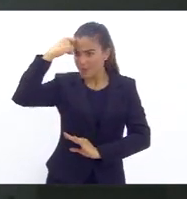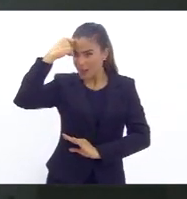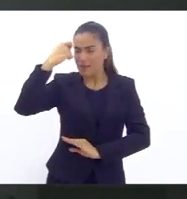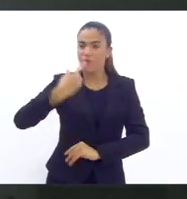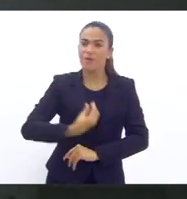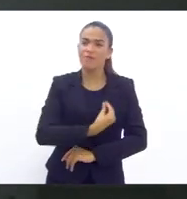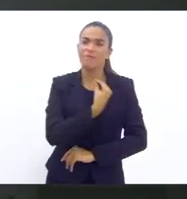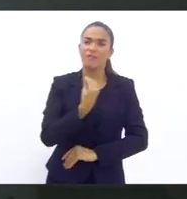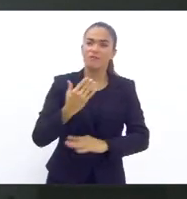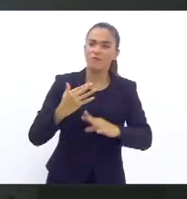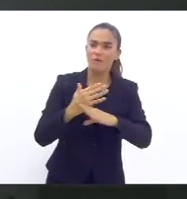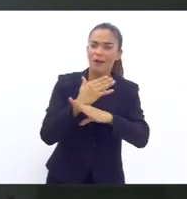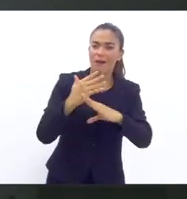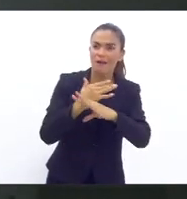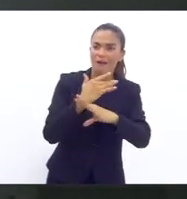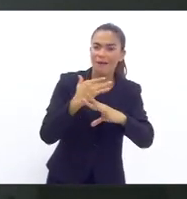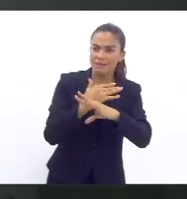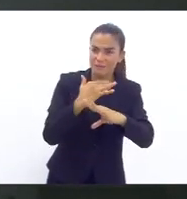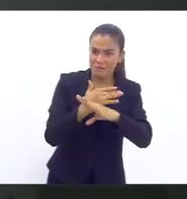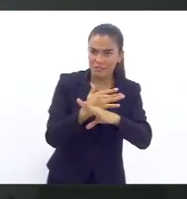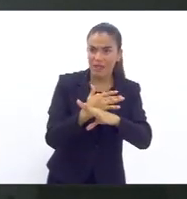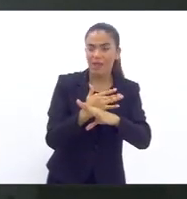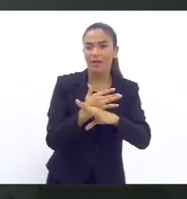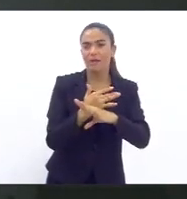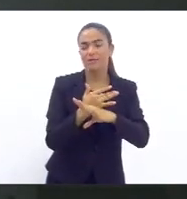numa cidade que é e